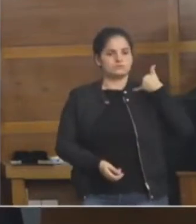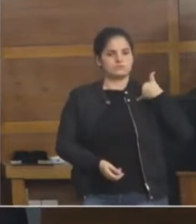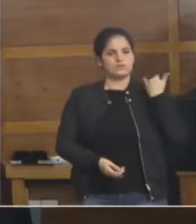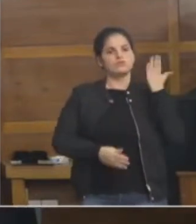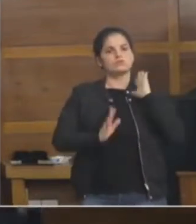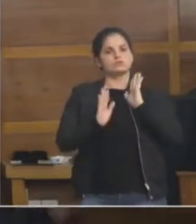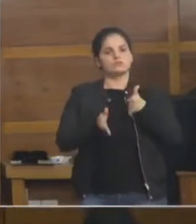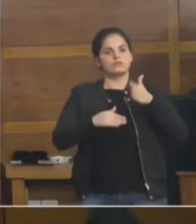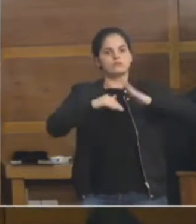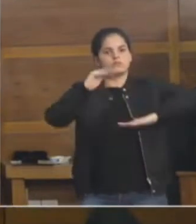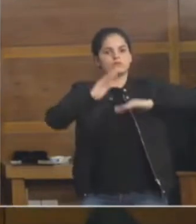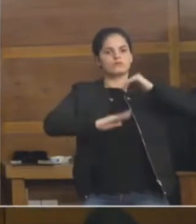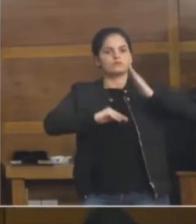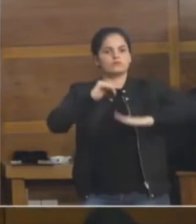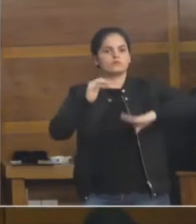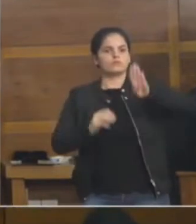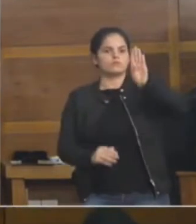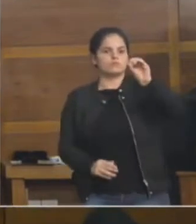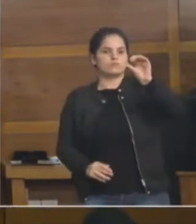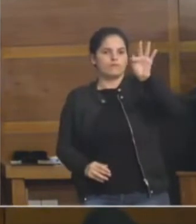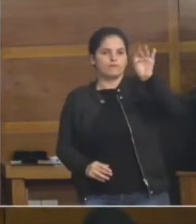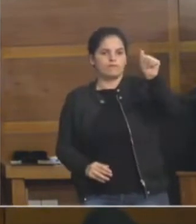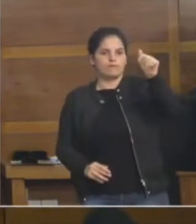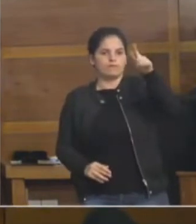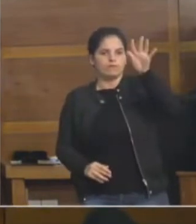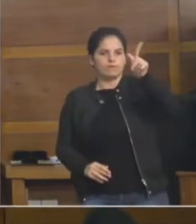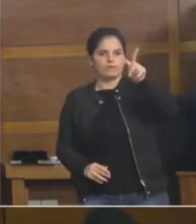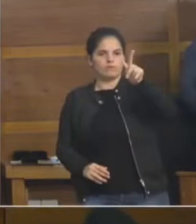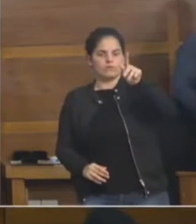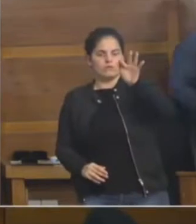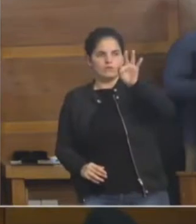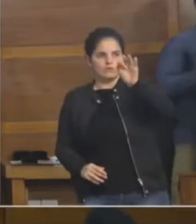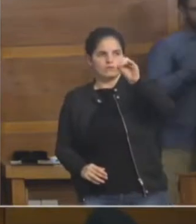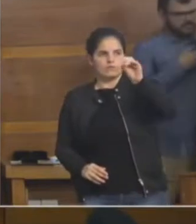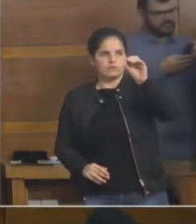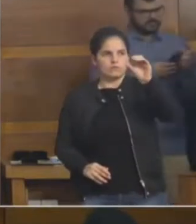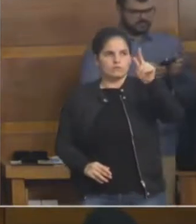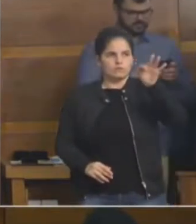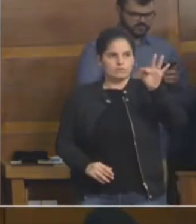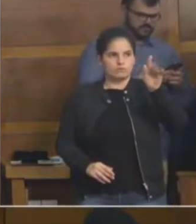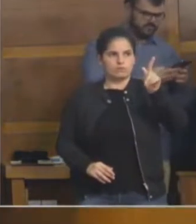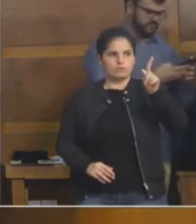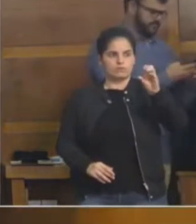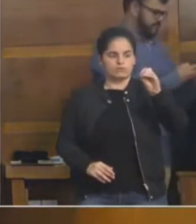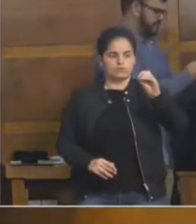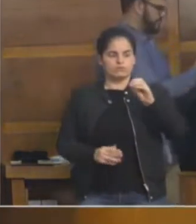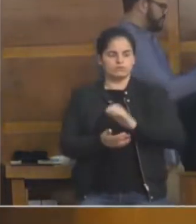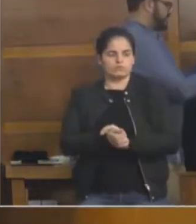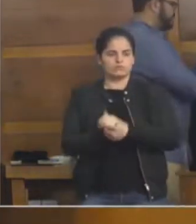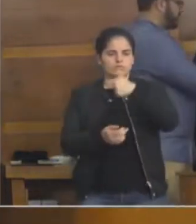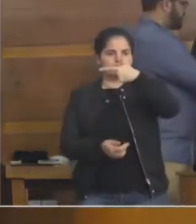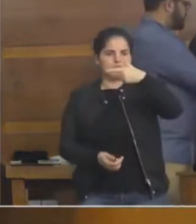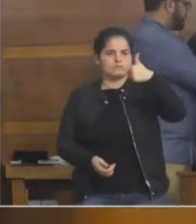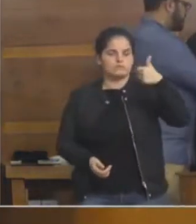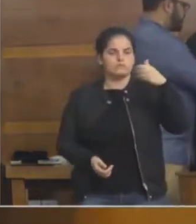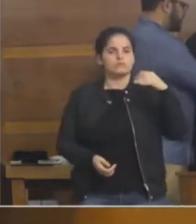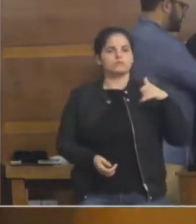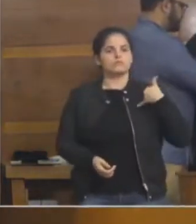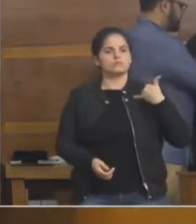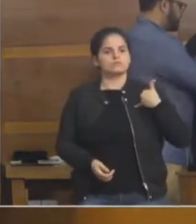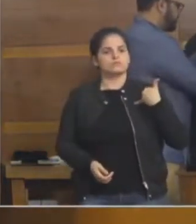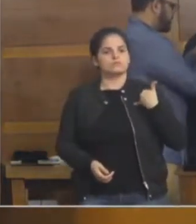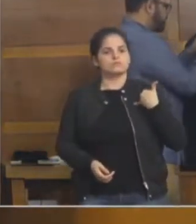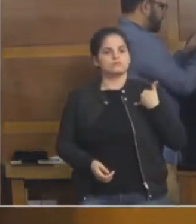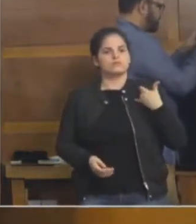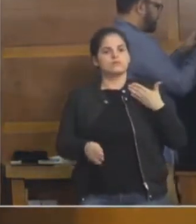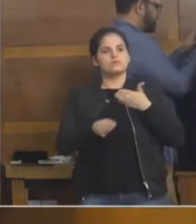do Botafogo participando de alguns jogos oficiais aos 21 anos estava decidindo um título importante para